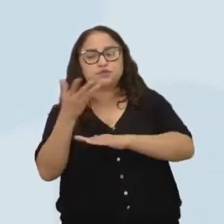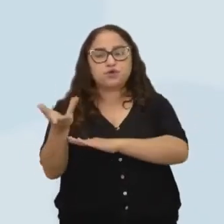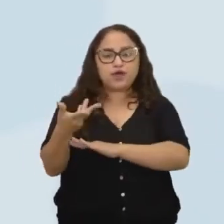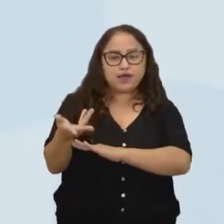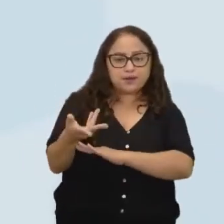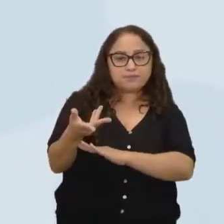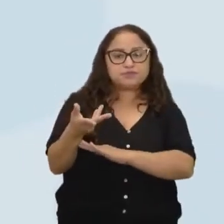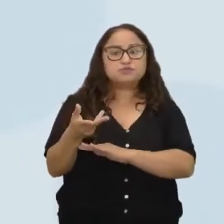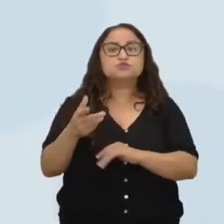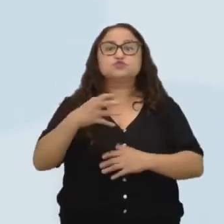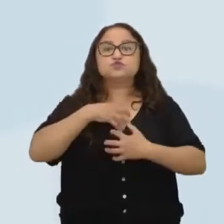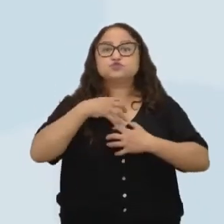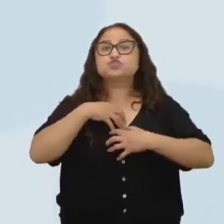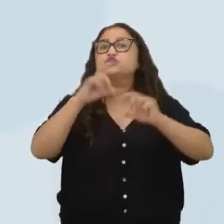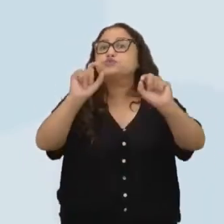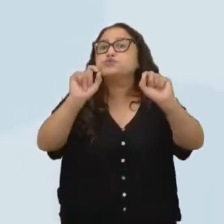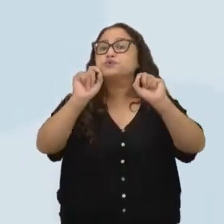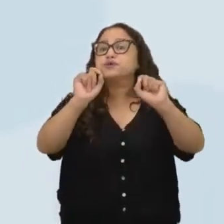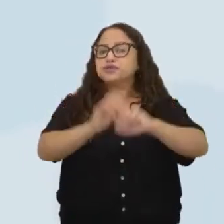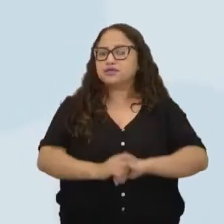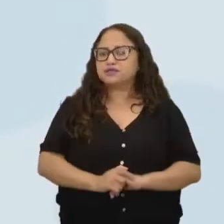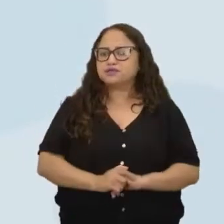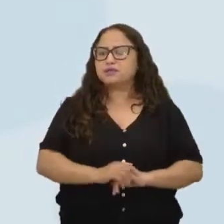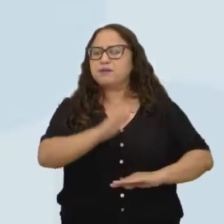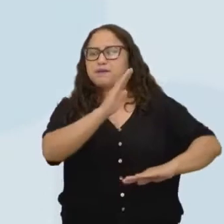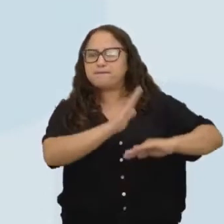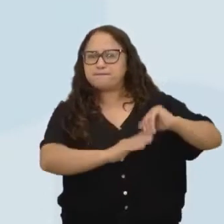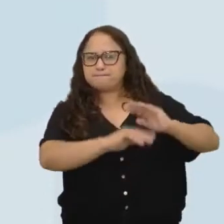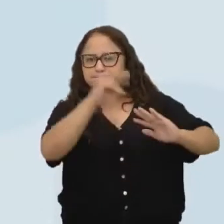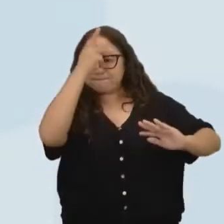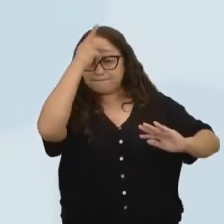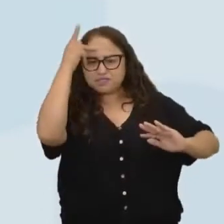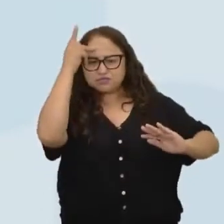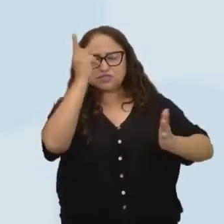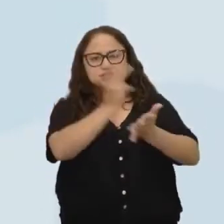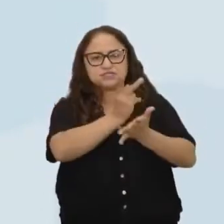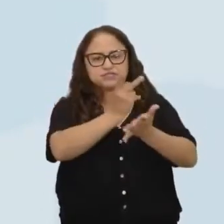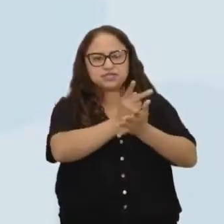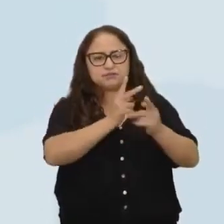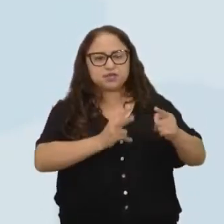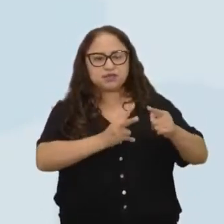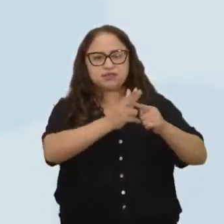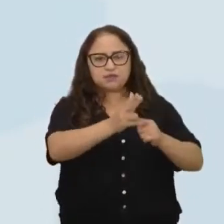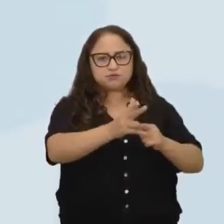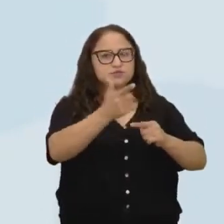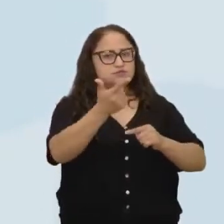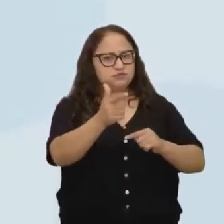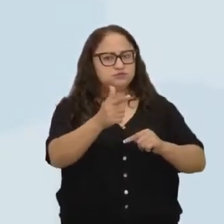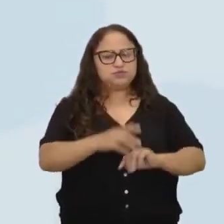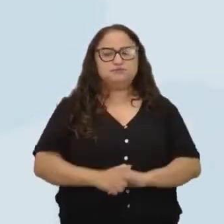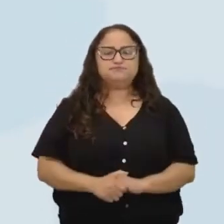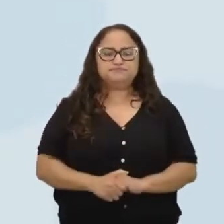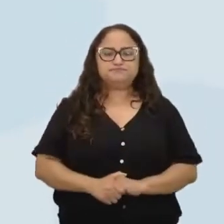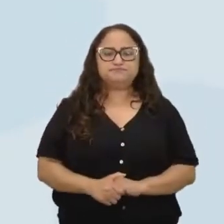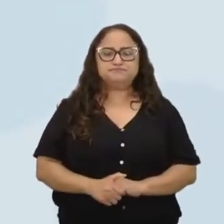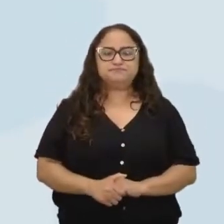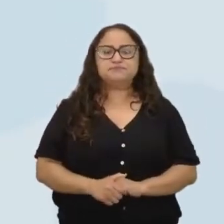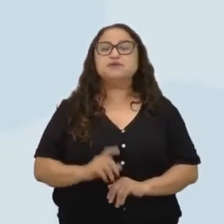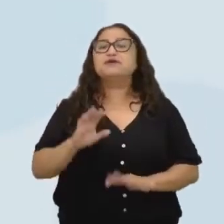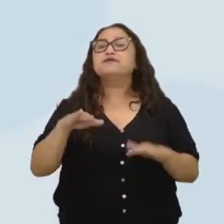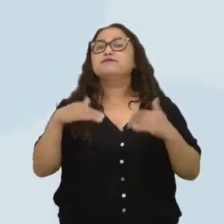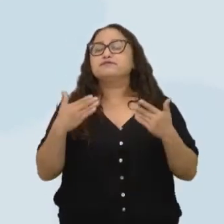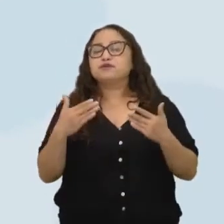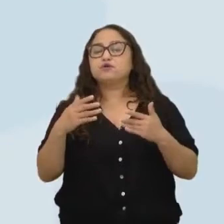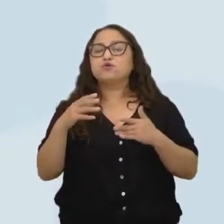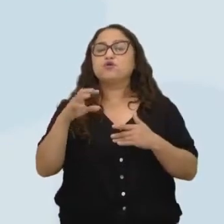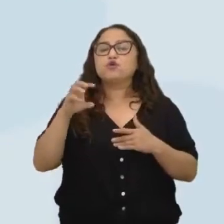modo que o praticante consiga sustentar o ritmo sem interrupção. De modo que, ou